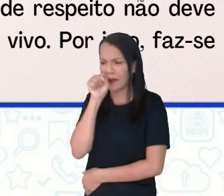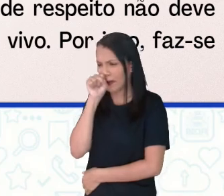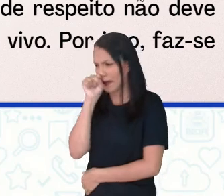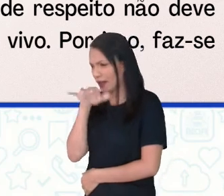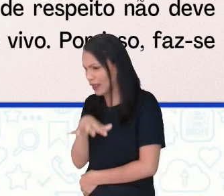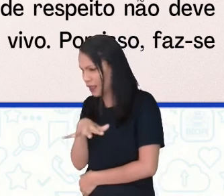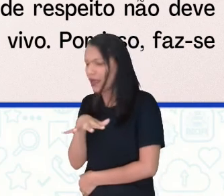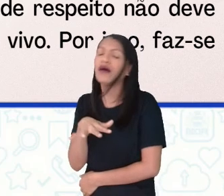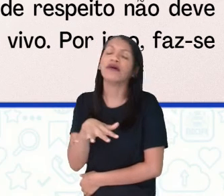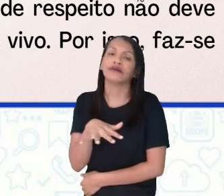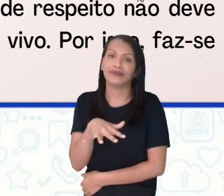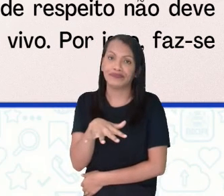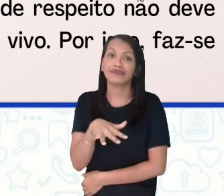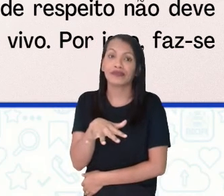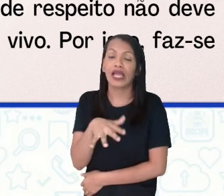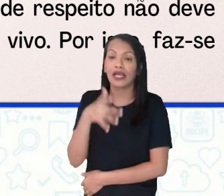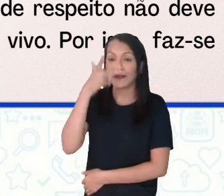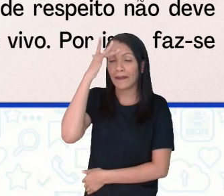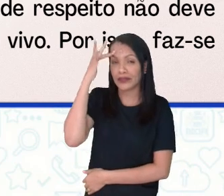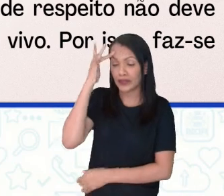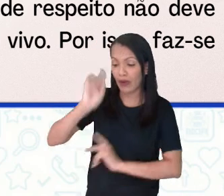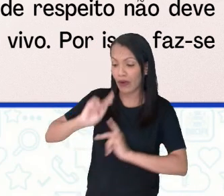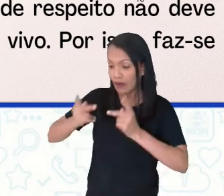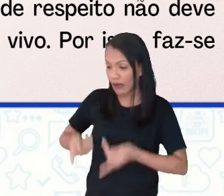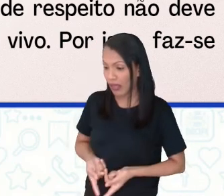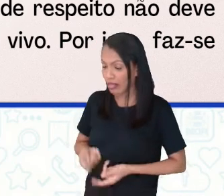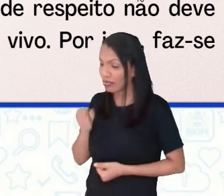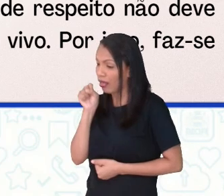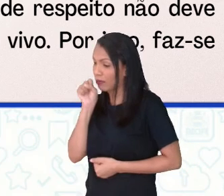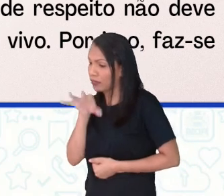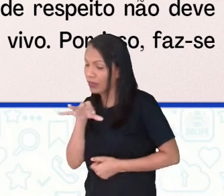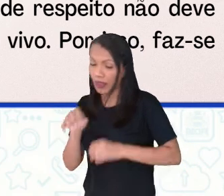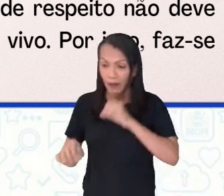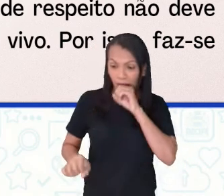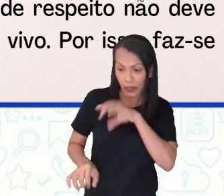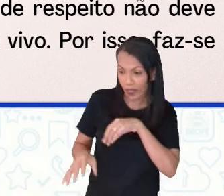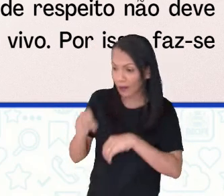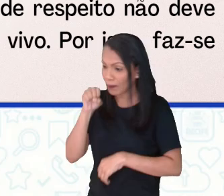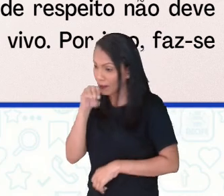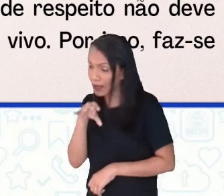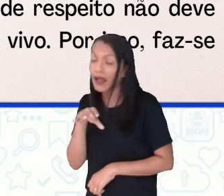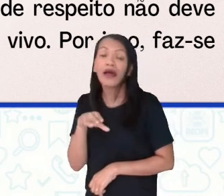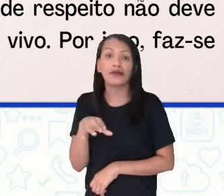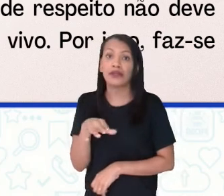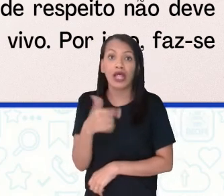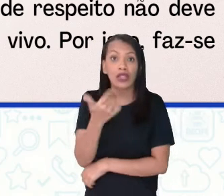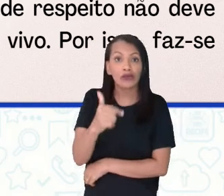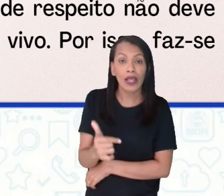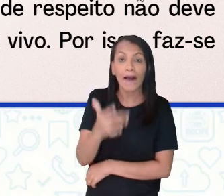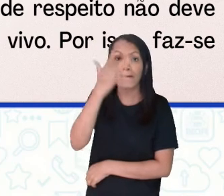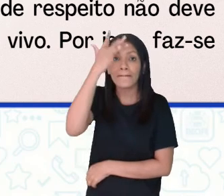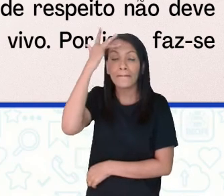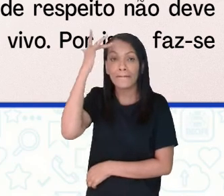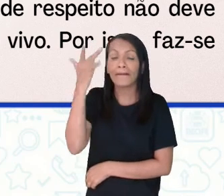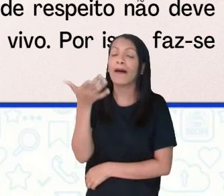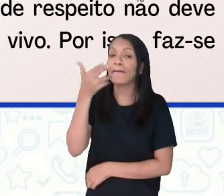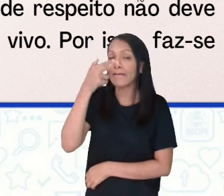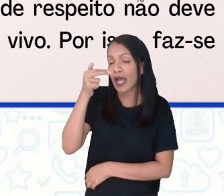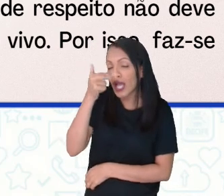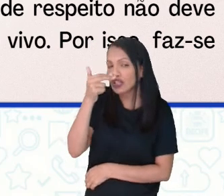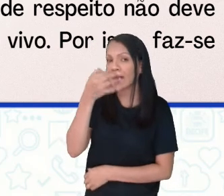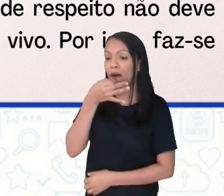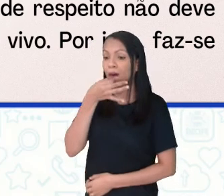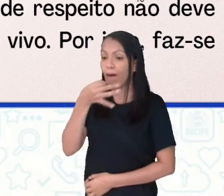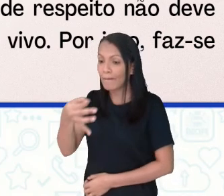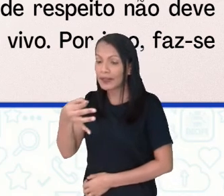no qual os seres humanos falam e escrevem coisas grosseiras com quem não tem a mesma opinião que eles. Isso é lamentável, pois a